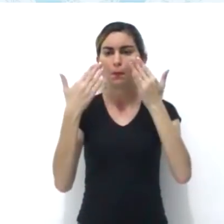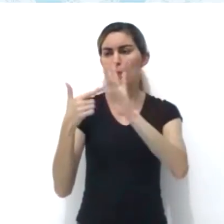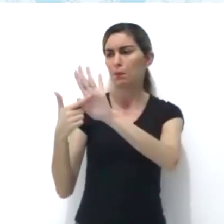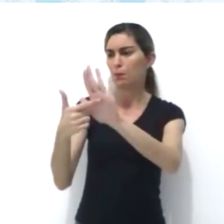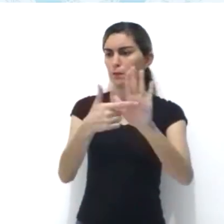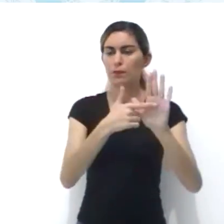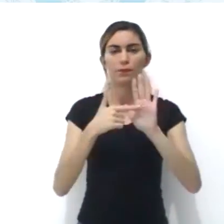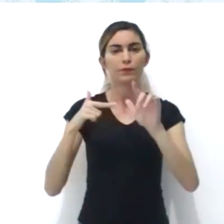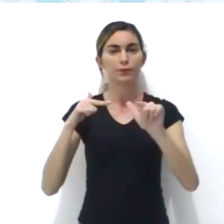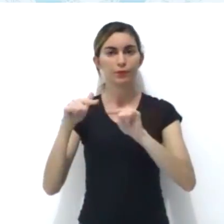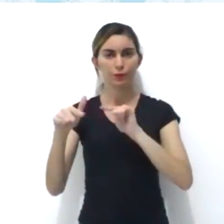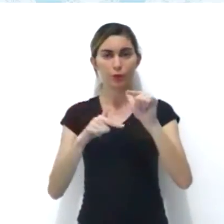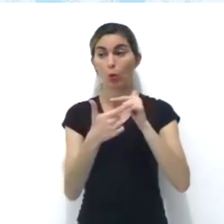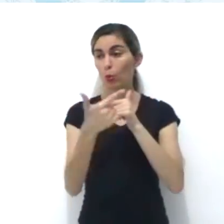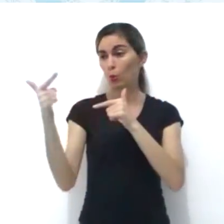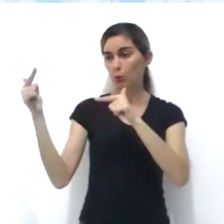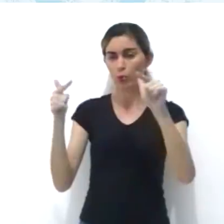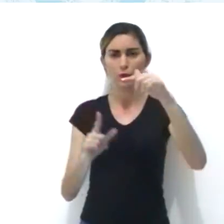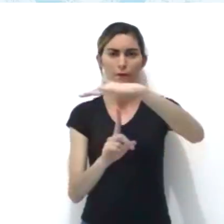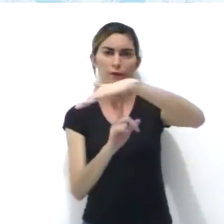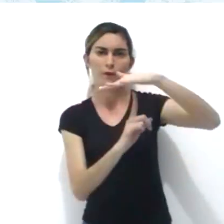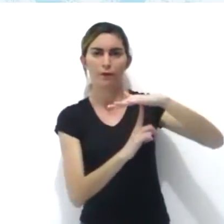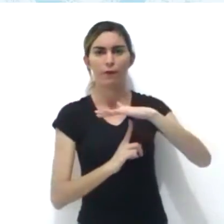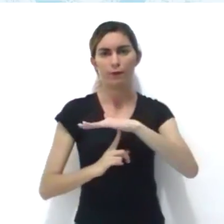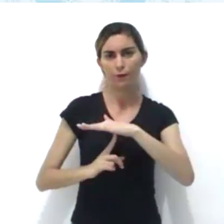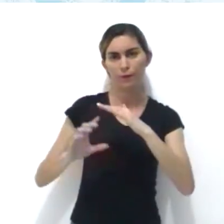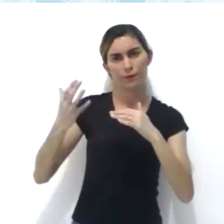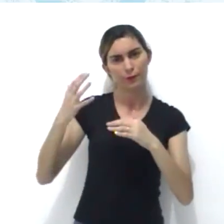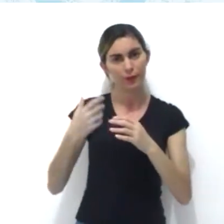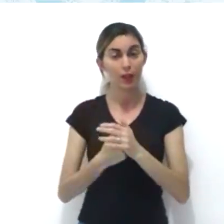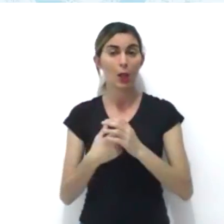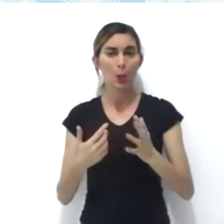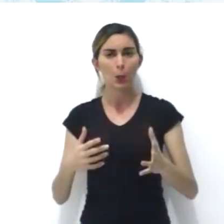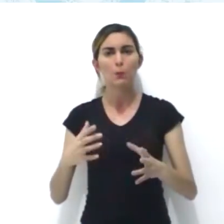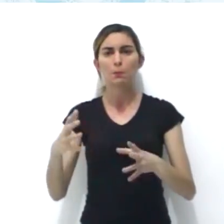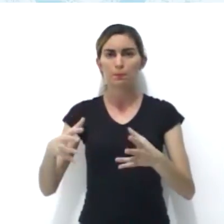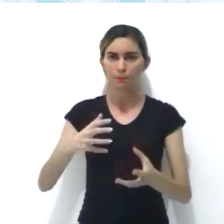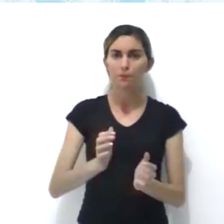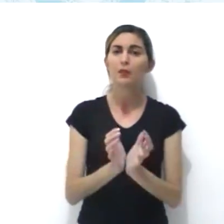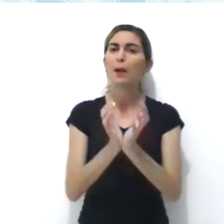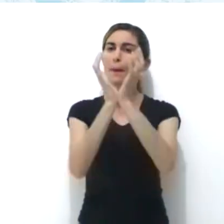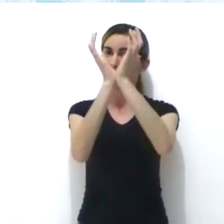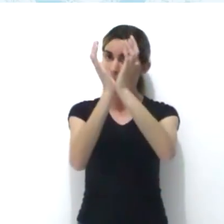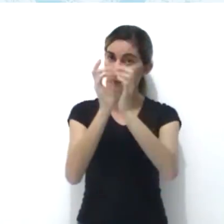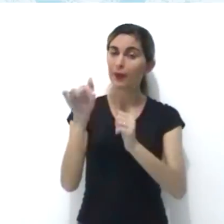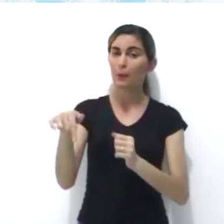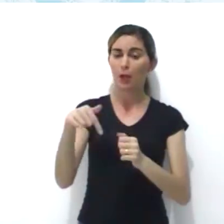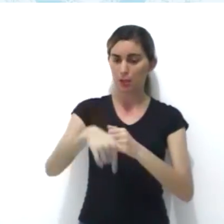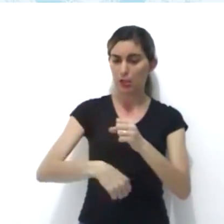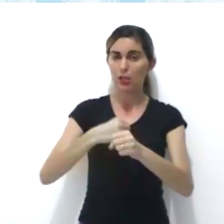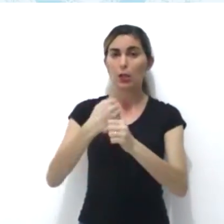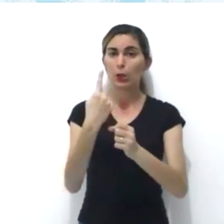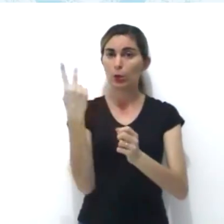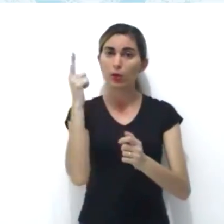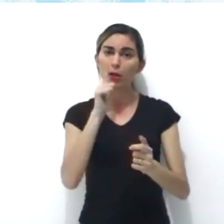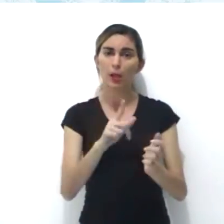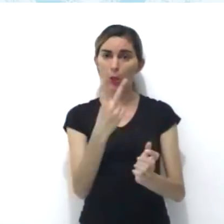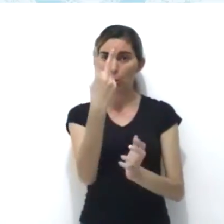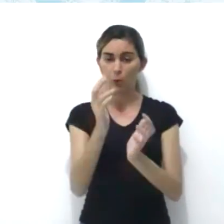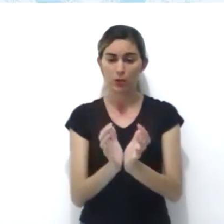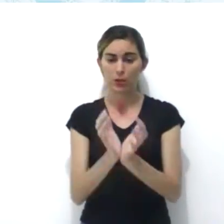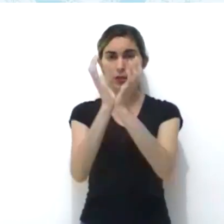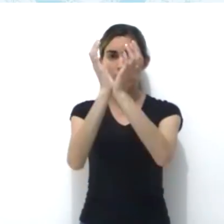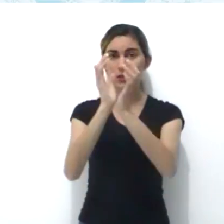apresentando o trabalho em outras feiras e eles foram sendo premiados. Esse ano eles ganharam